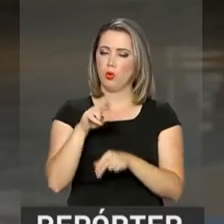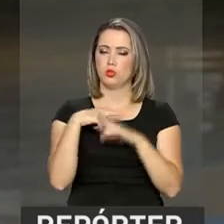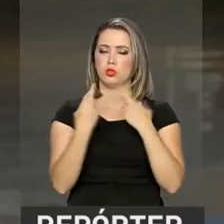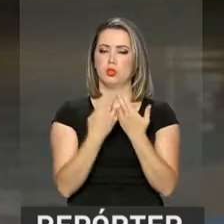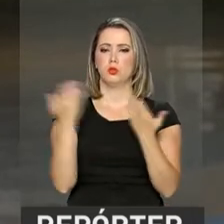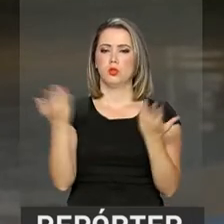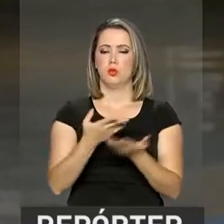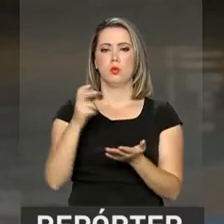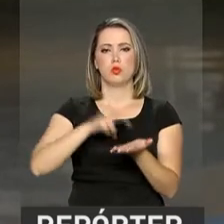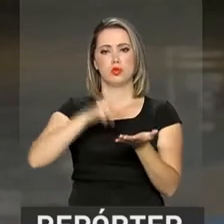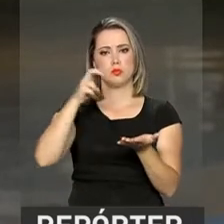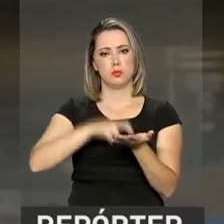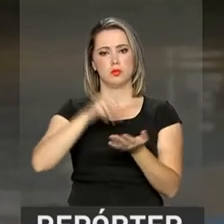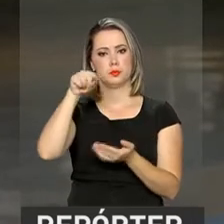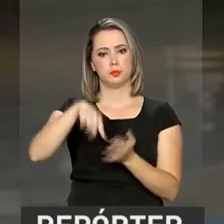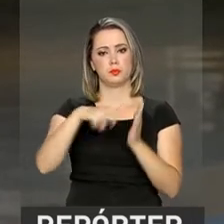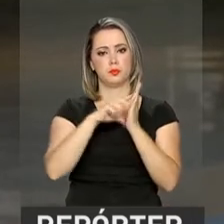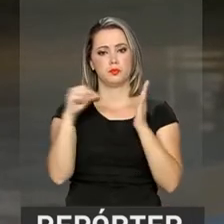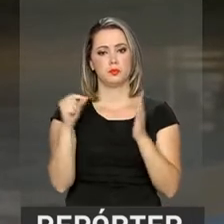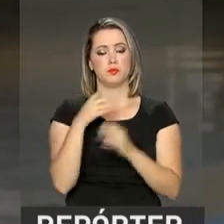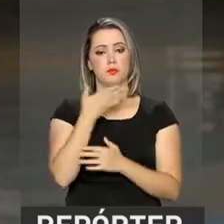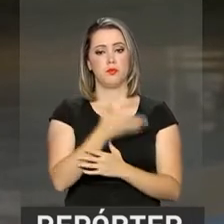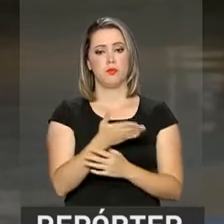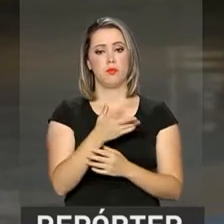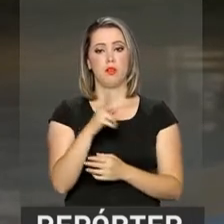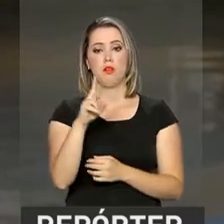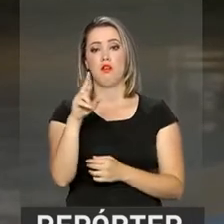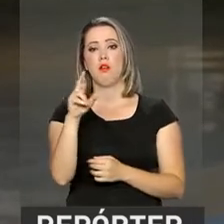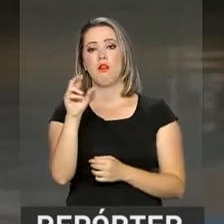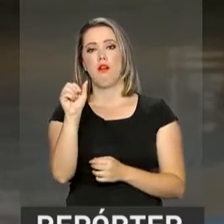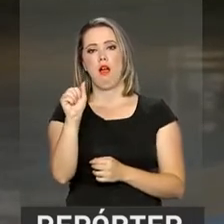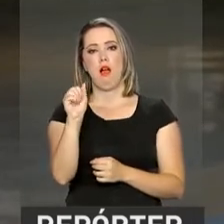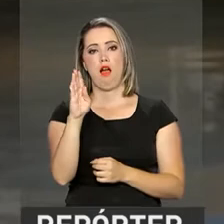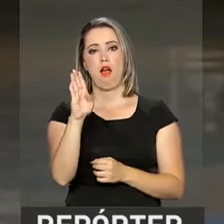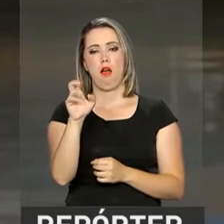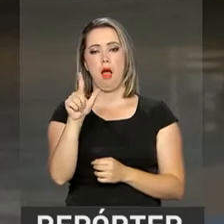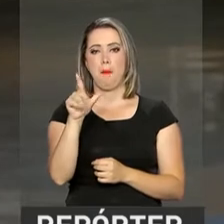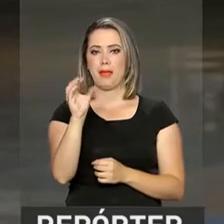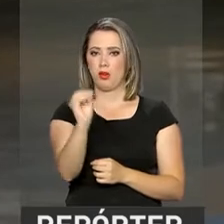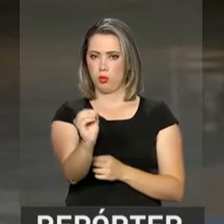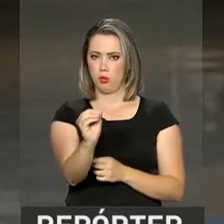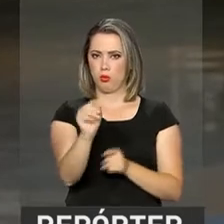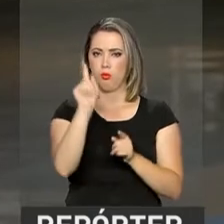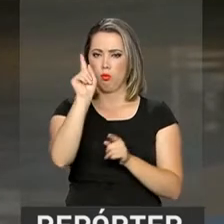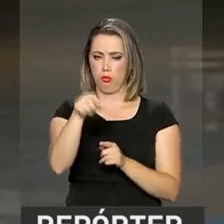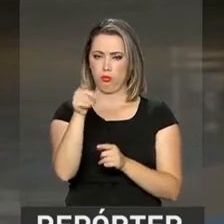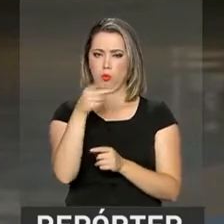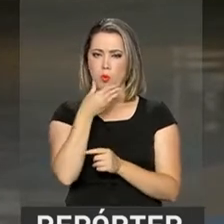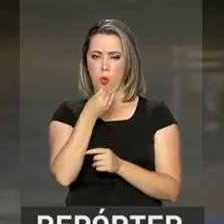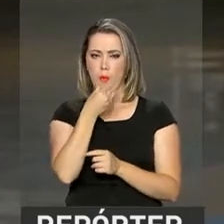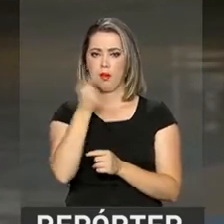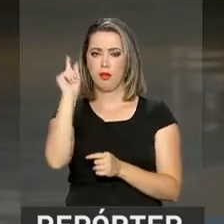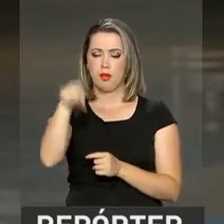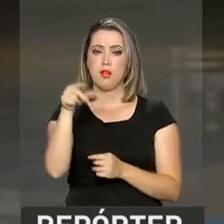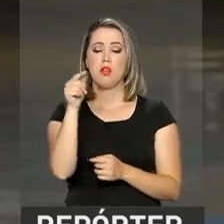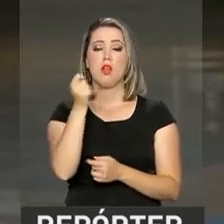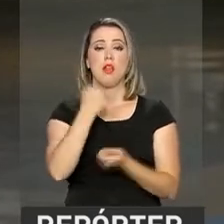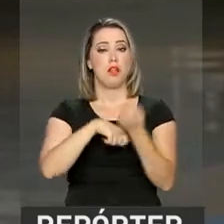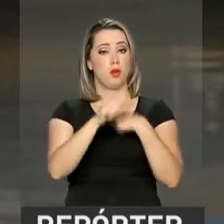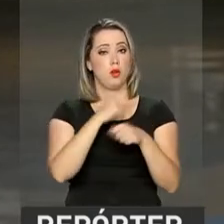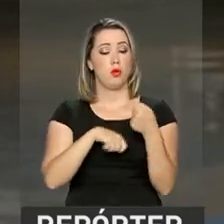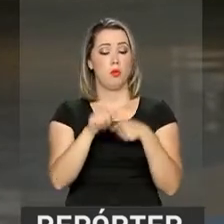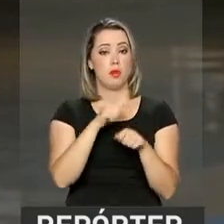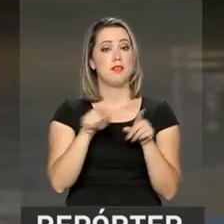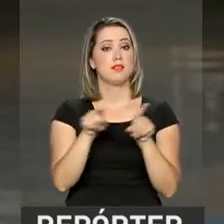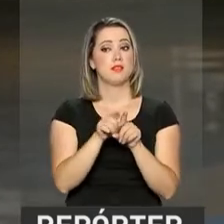aqui no palácio do planalto rabello de castro é economista e na última sexta feira aceitou o convite